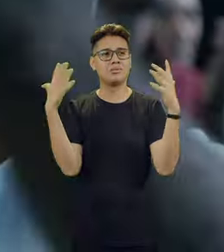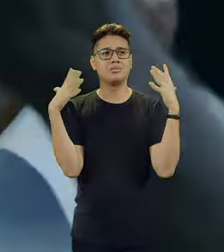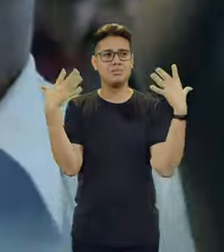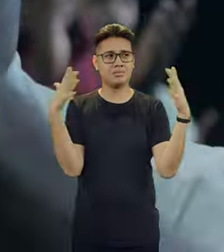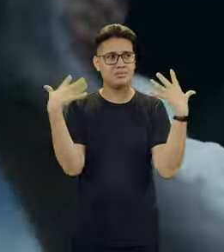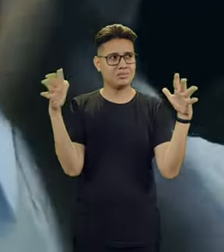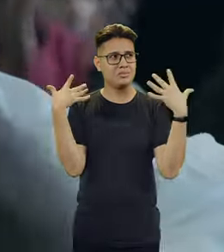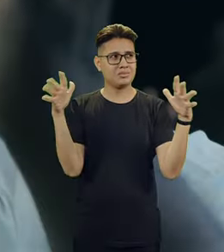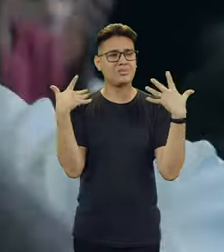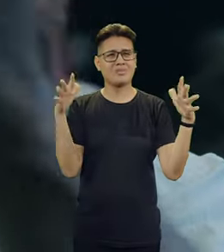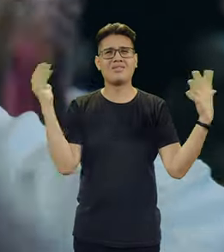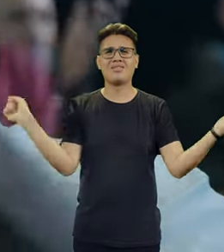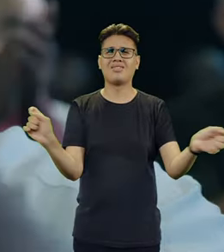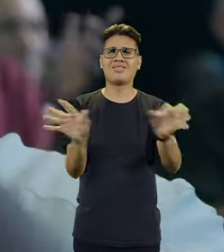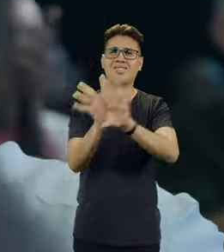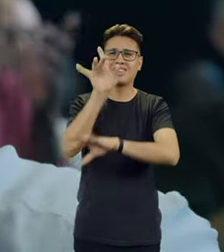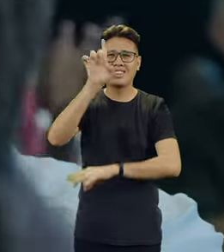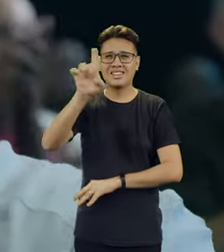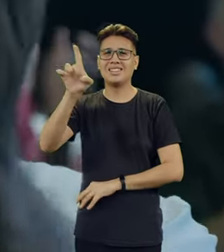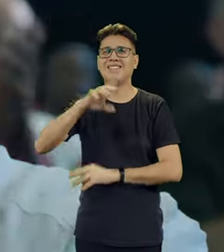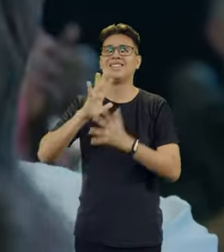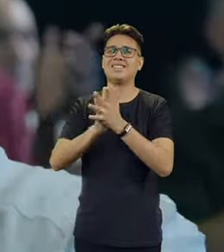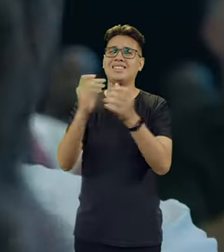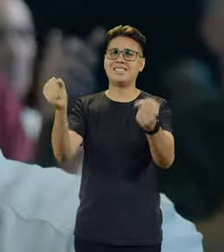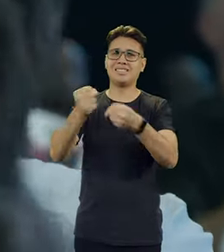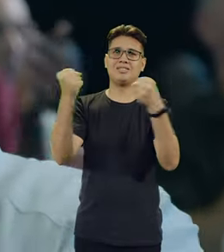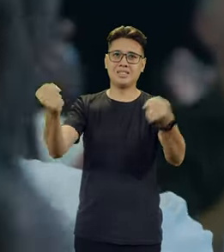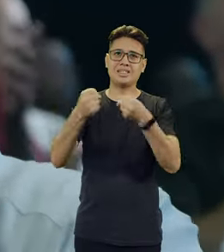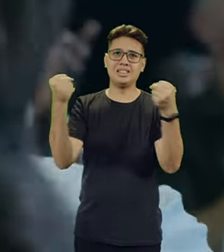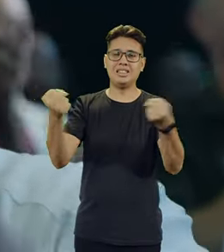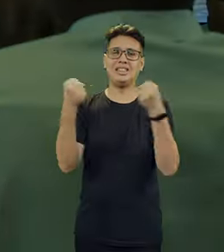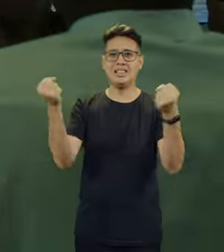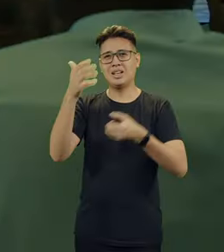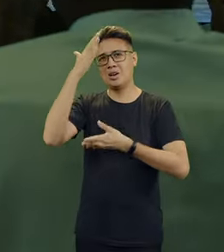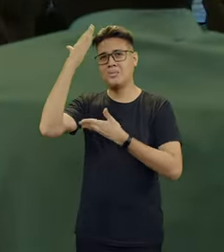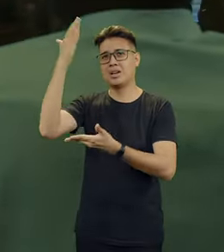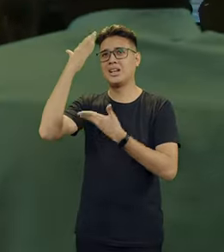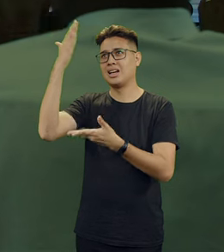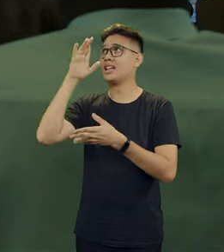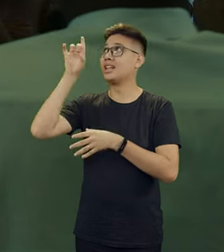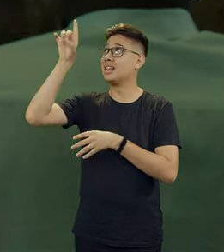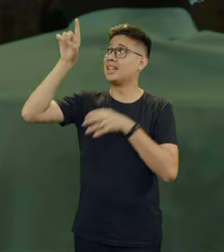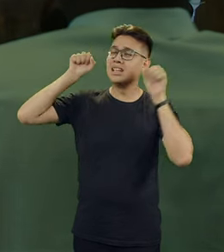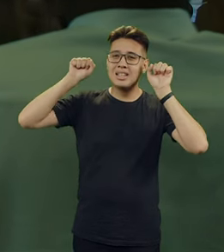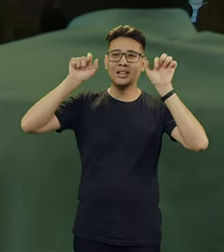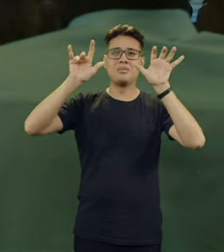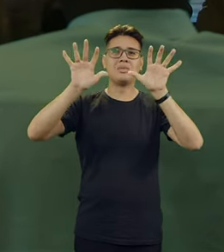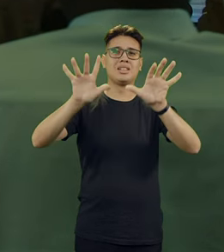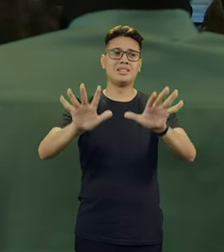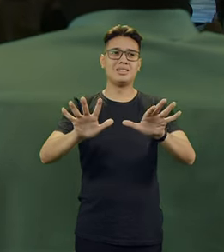batam palmas e glorifiquem ao Senhor. Obrigado, Deus abençoe.